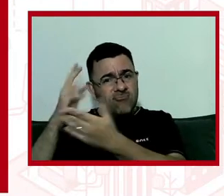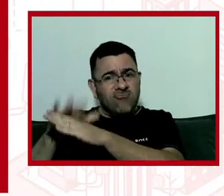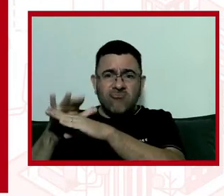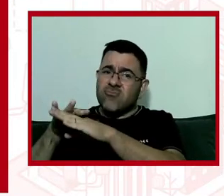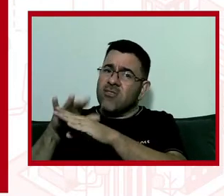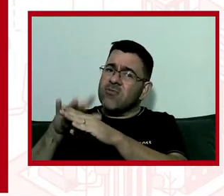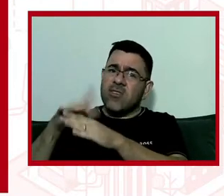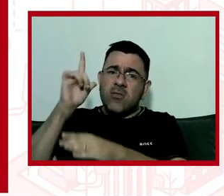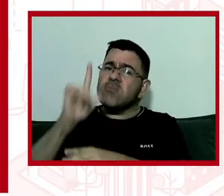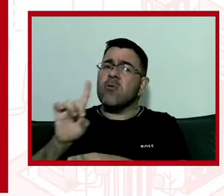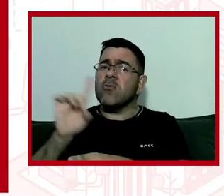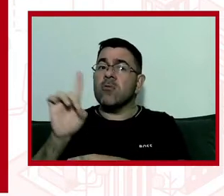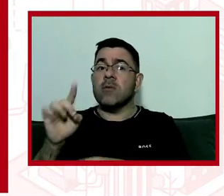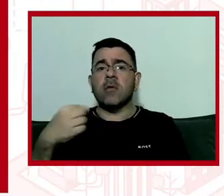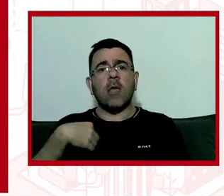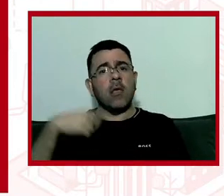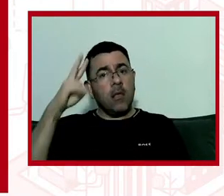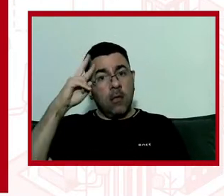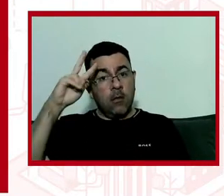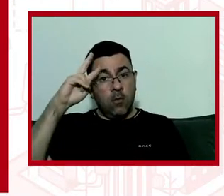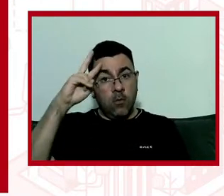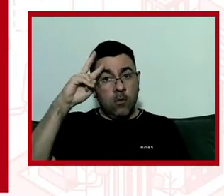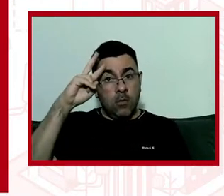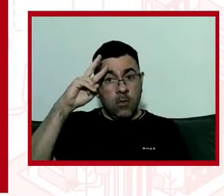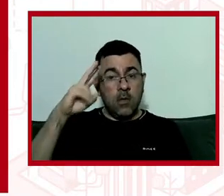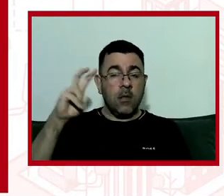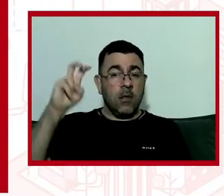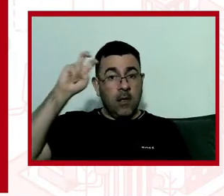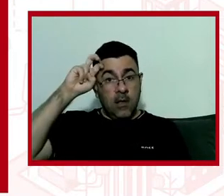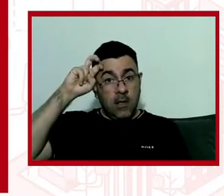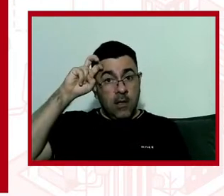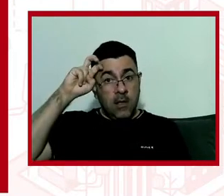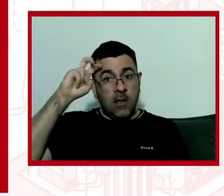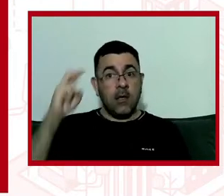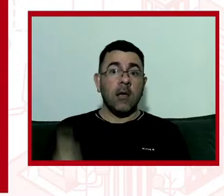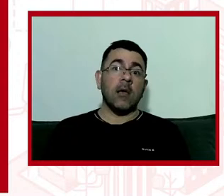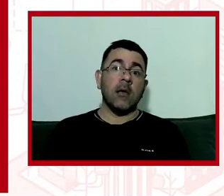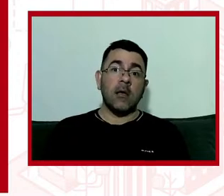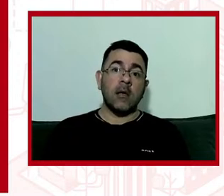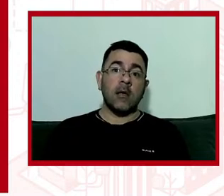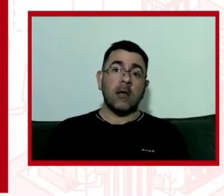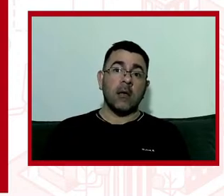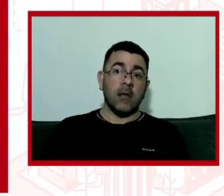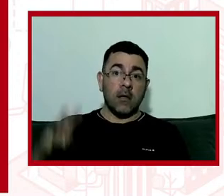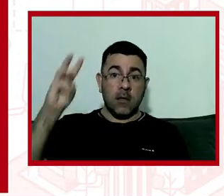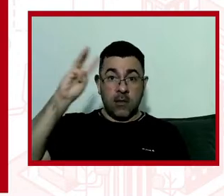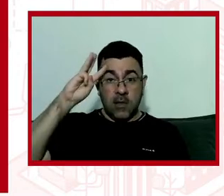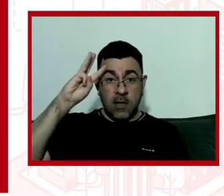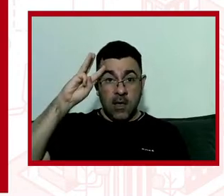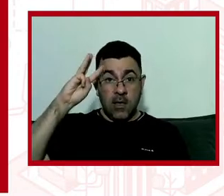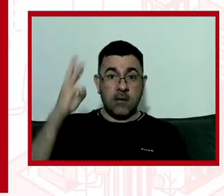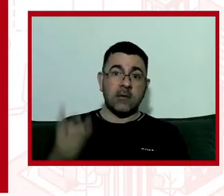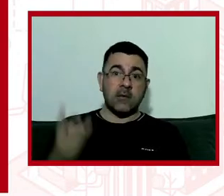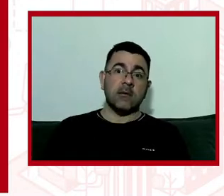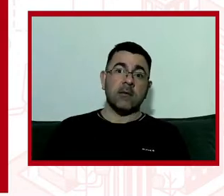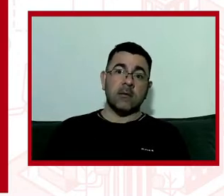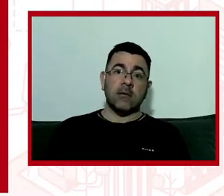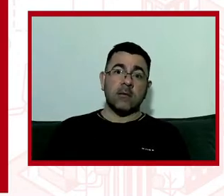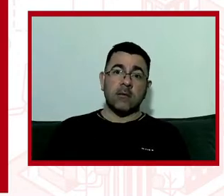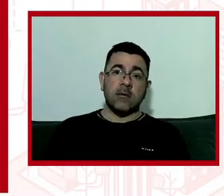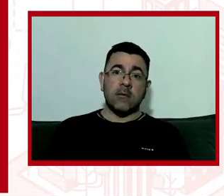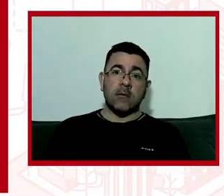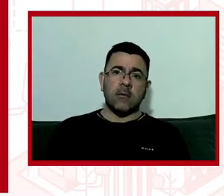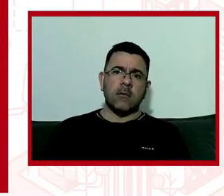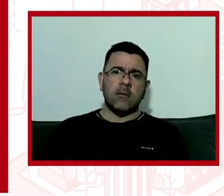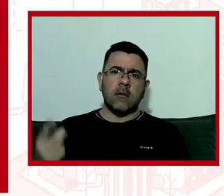lembro eh hoje é quinta né quanto foi que fui na barreira terça-feira terça-feira eu fui na eu fui fazer uma vistoria de uma